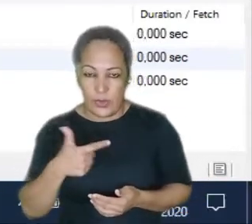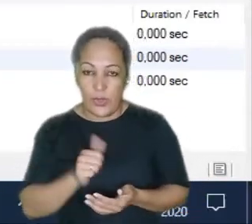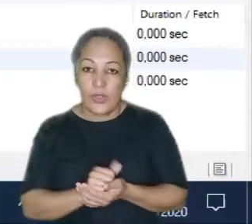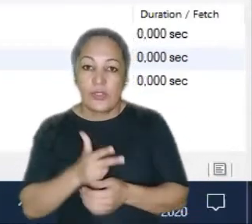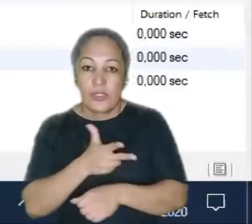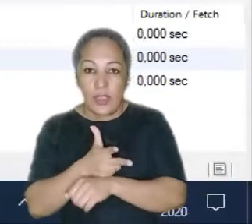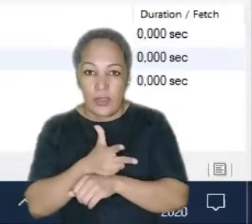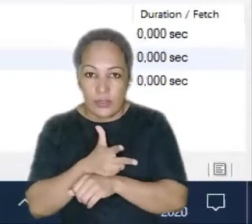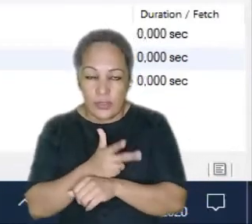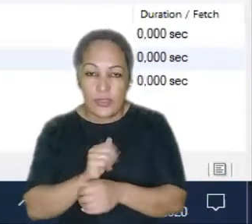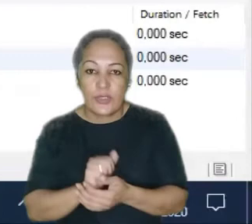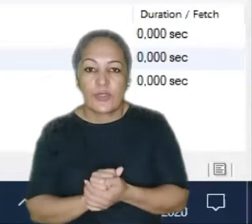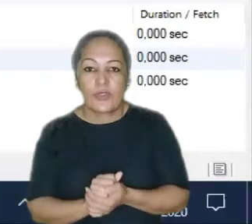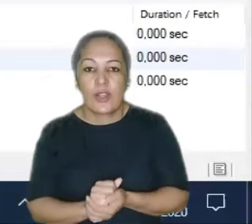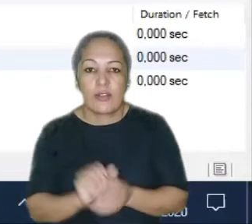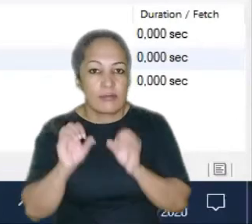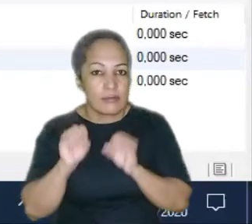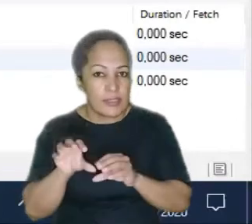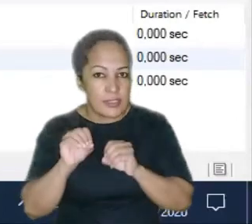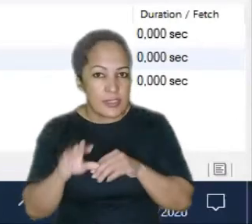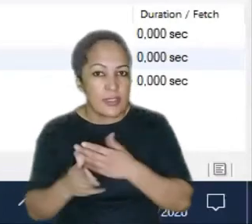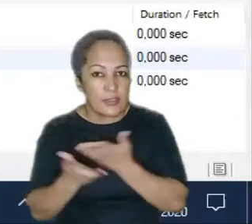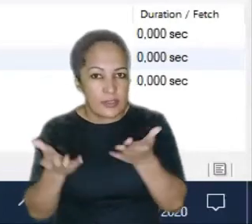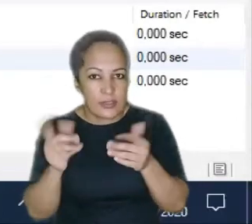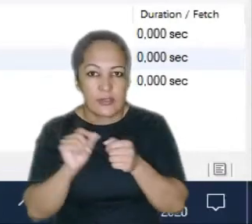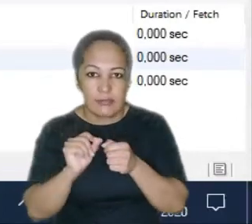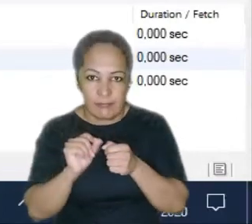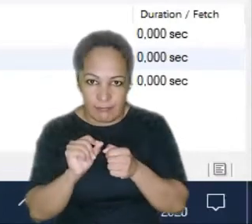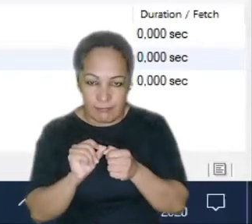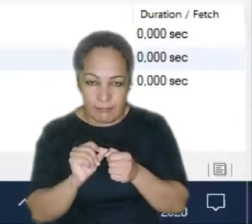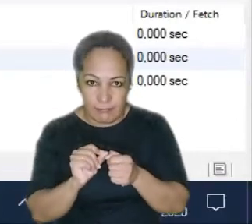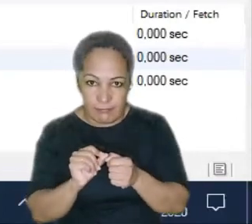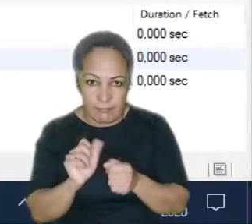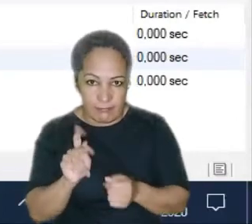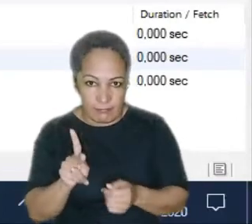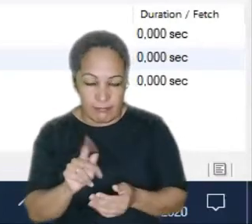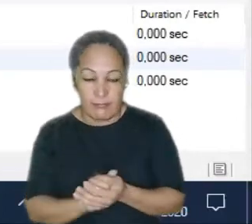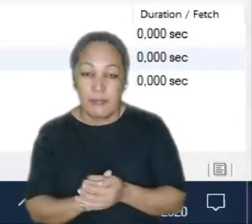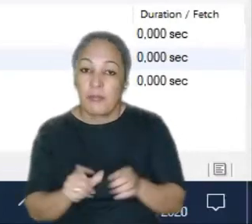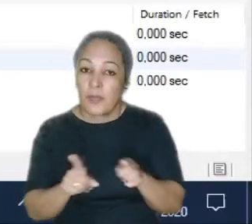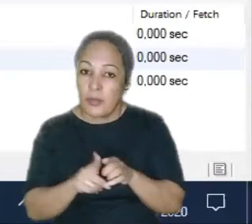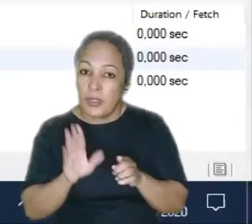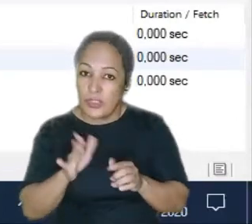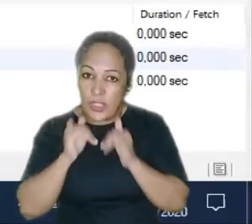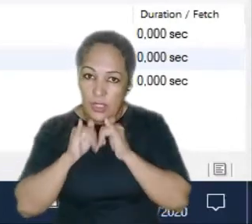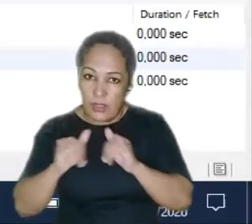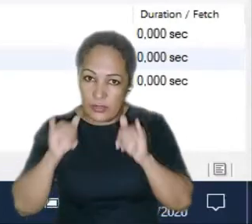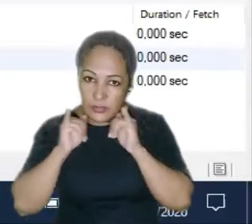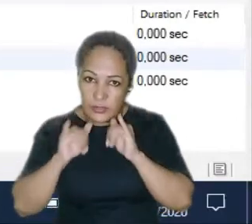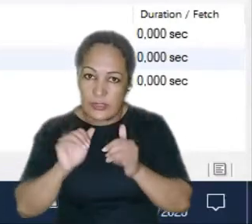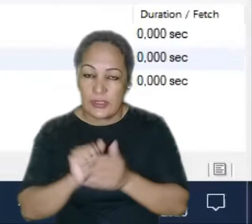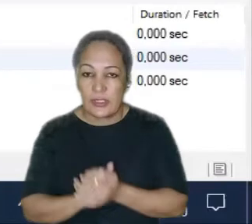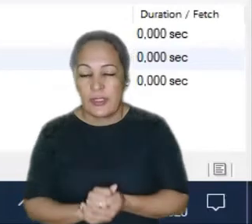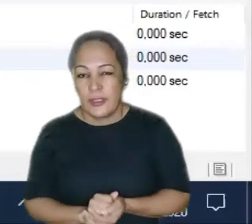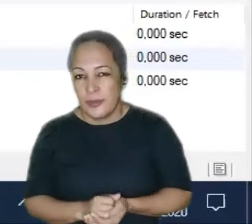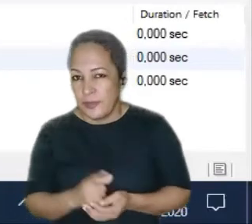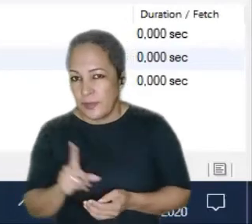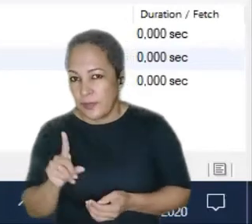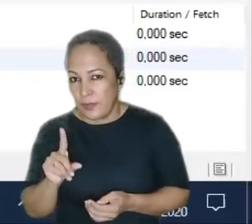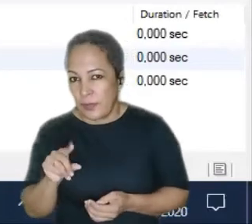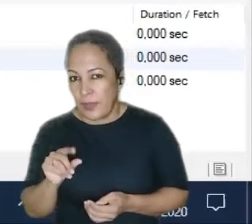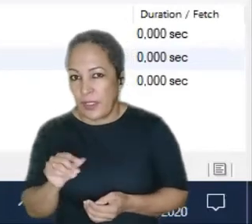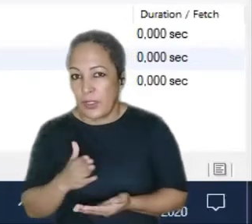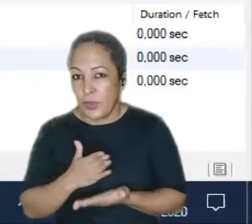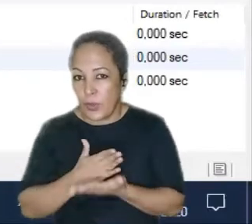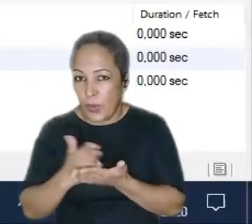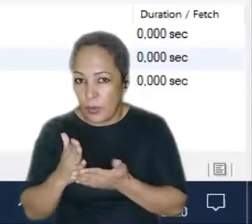PostgRE vai ensinar vocês a instalarem. Como eu falei, o PostgRE, eu falei no começo da videoaula, as ferramentas